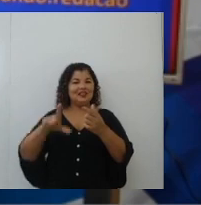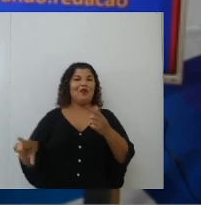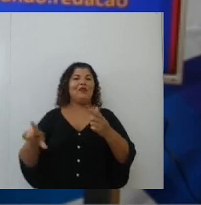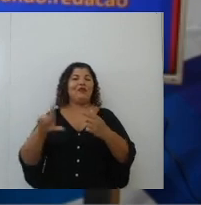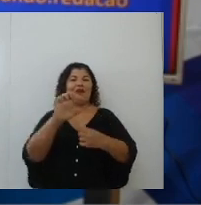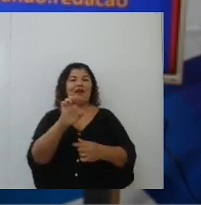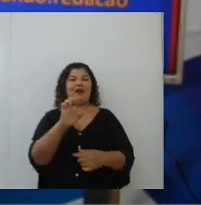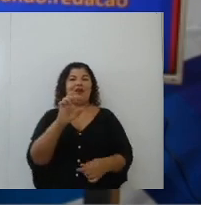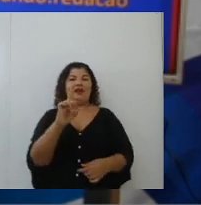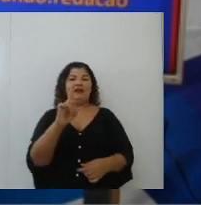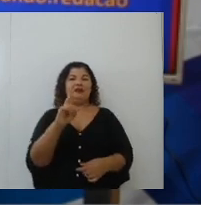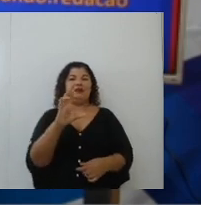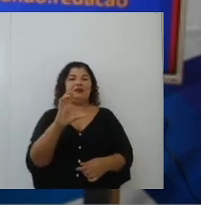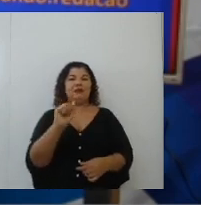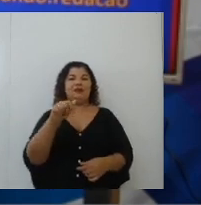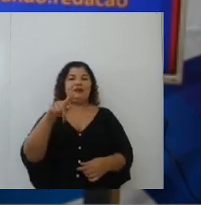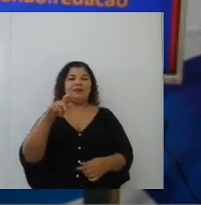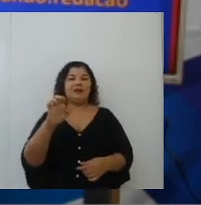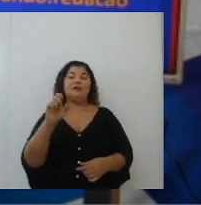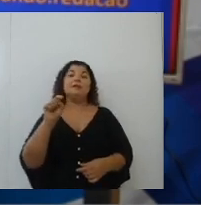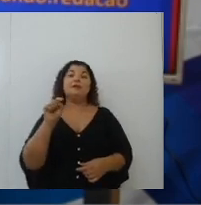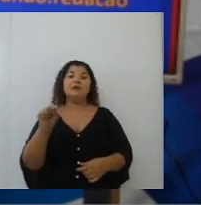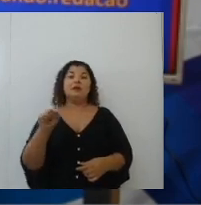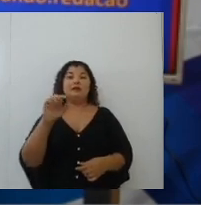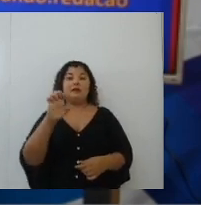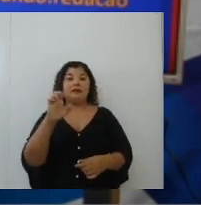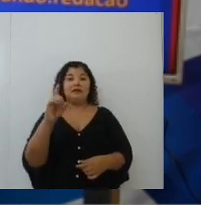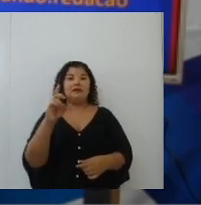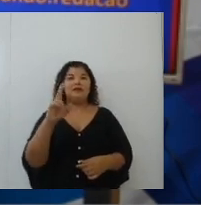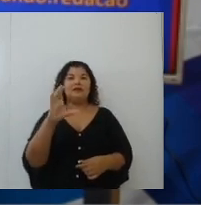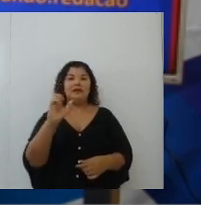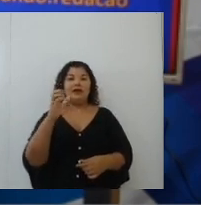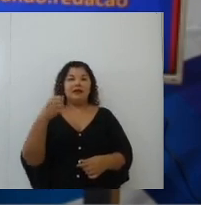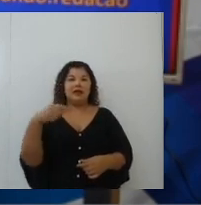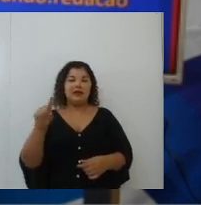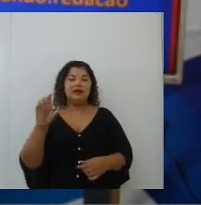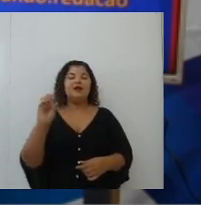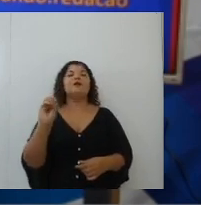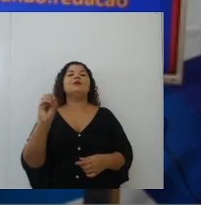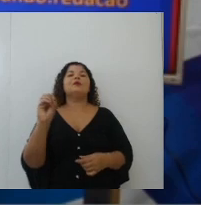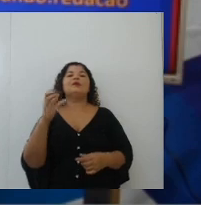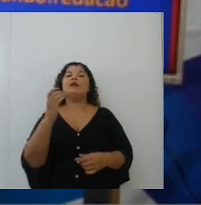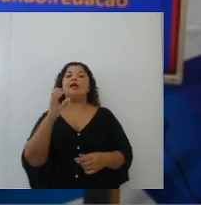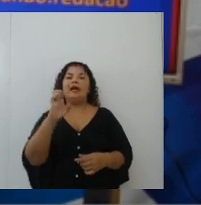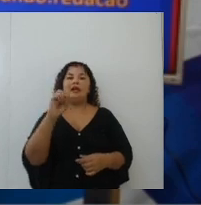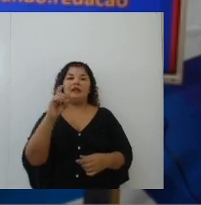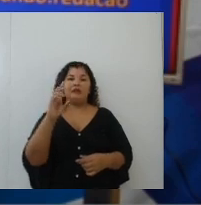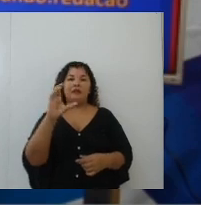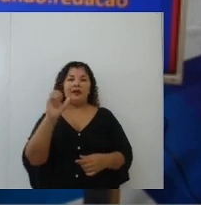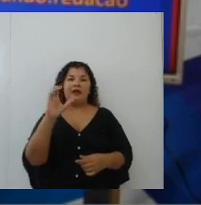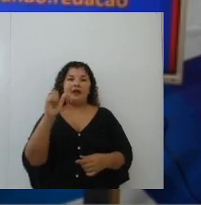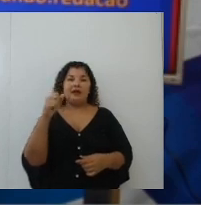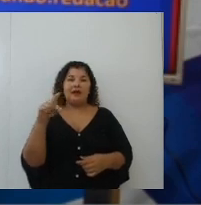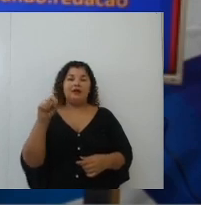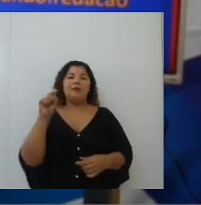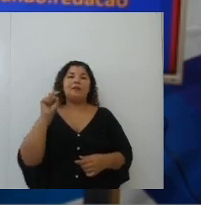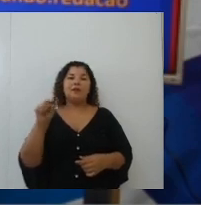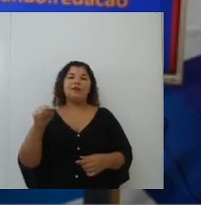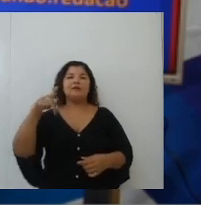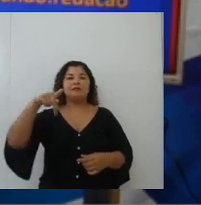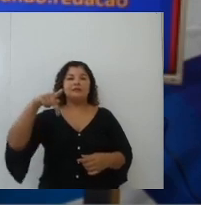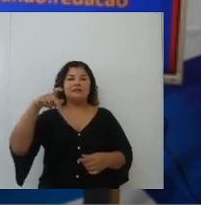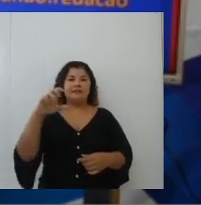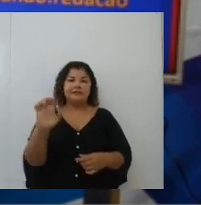Educa.pe é o nome do nosso projeto. Ponto. Educa.cão, que é educação, educa.cão.